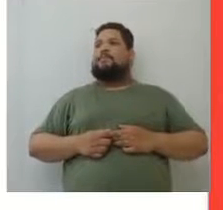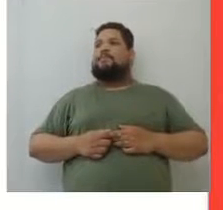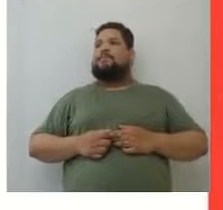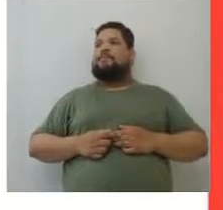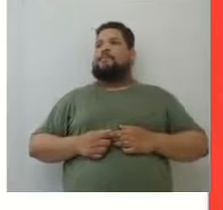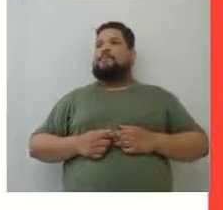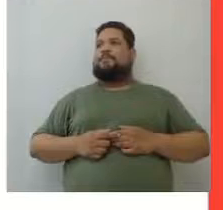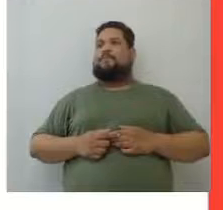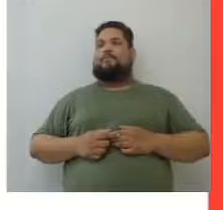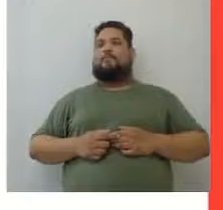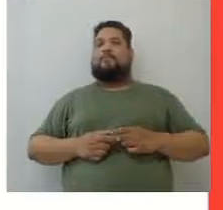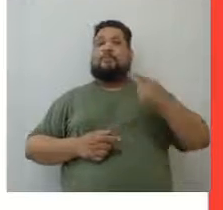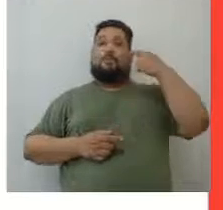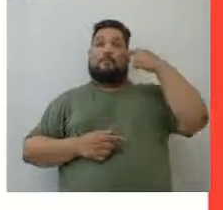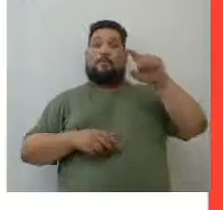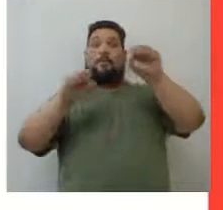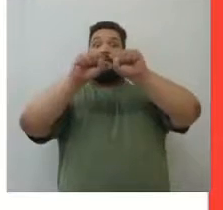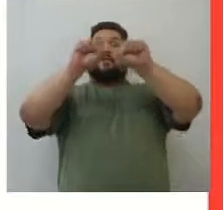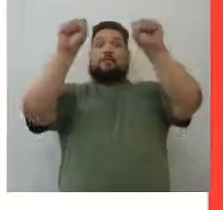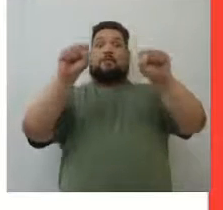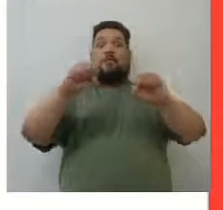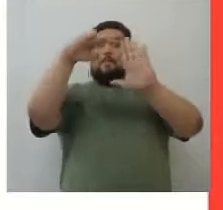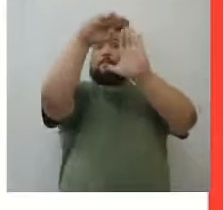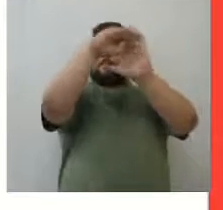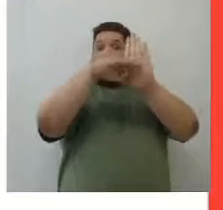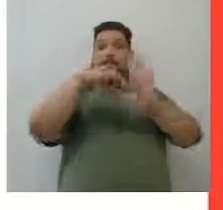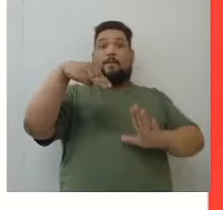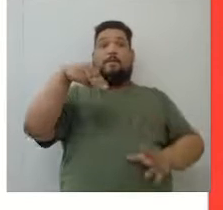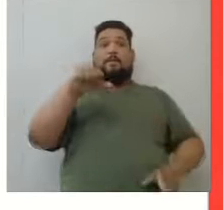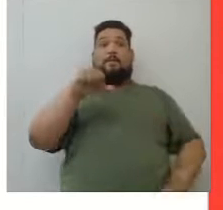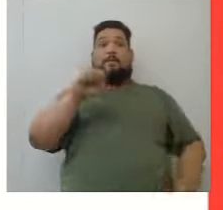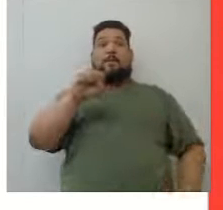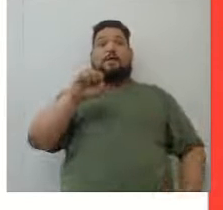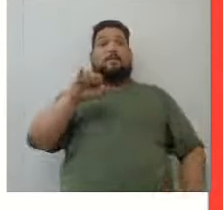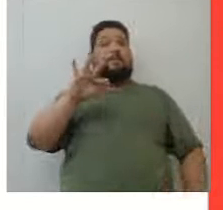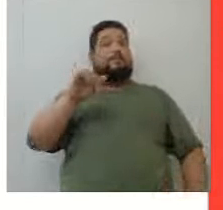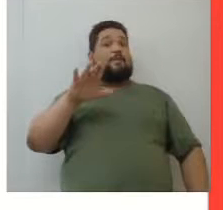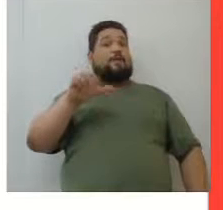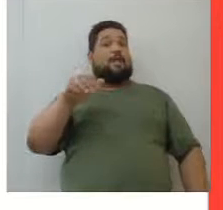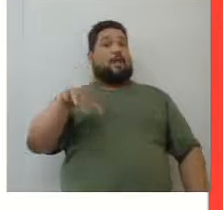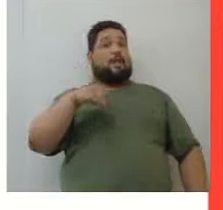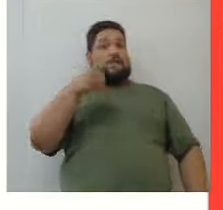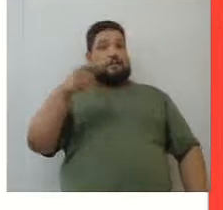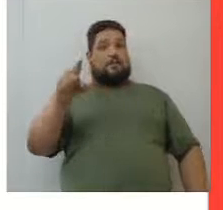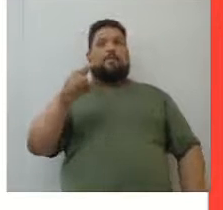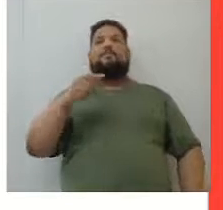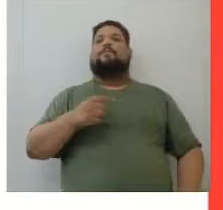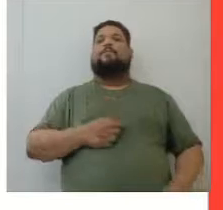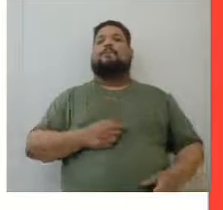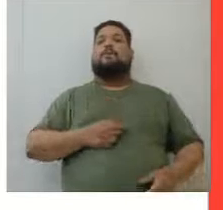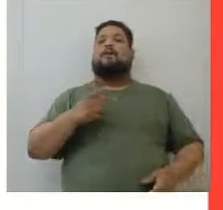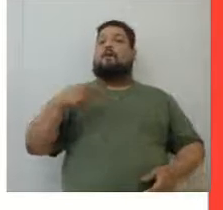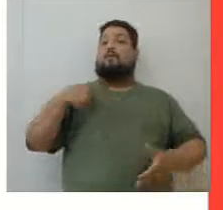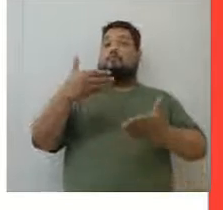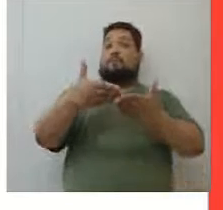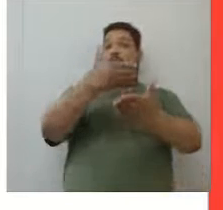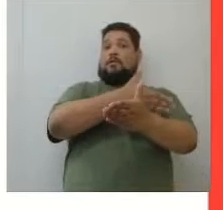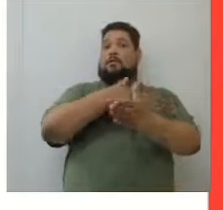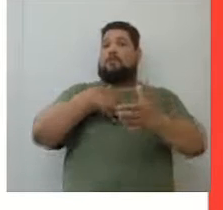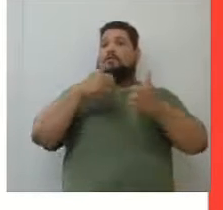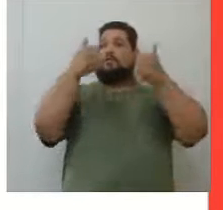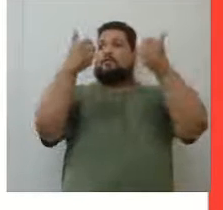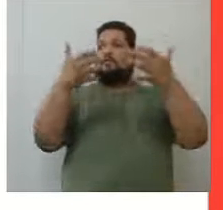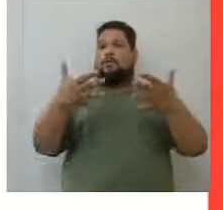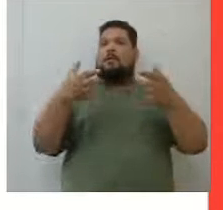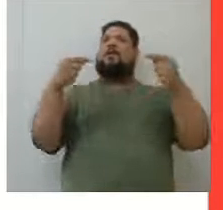Ó, sistemas de massificação, tá? Então estou falando para vocês aí que existem aí